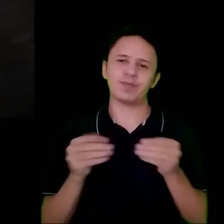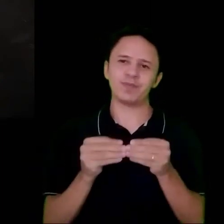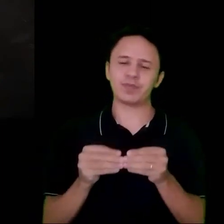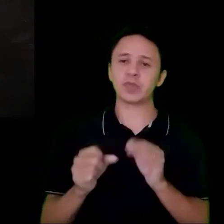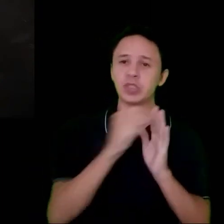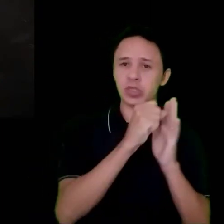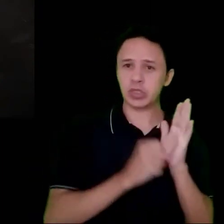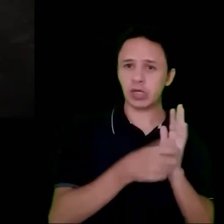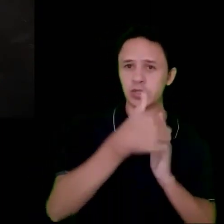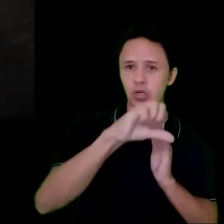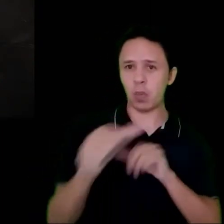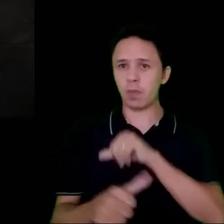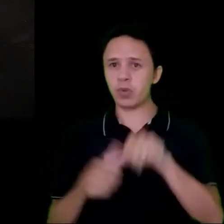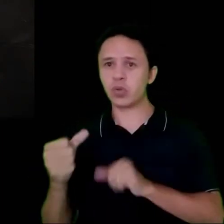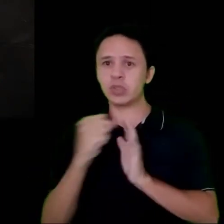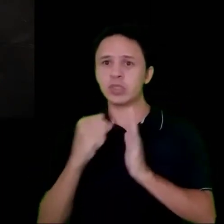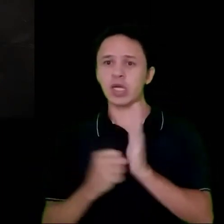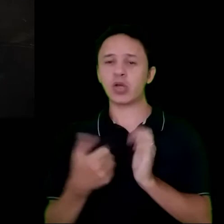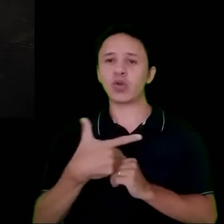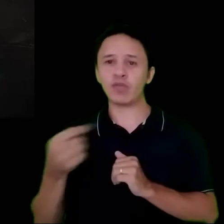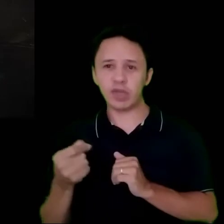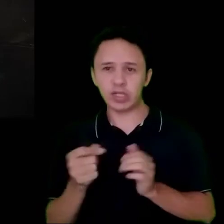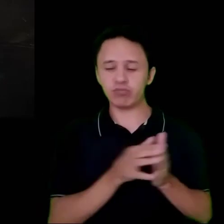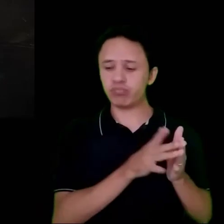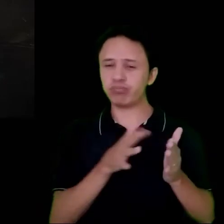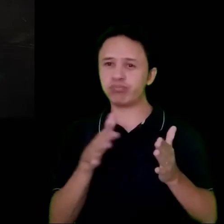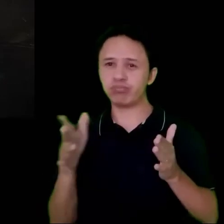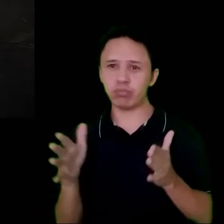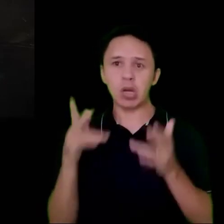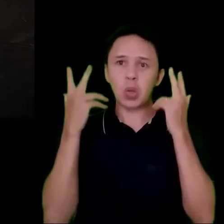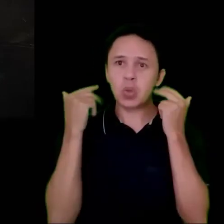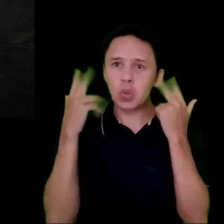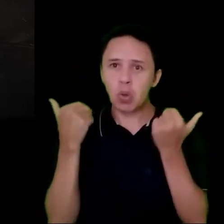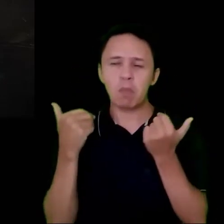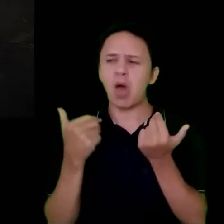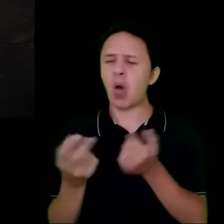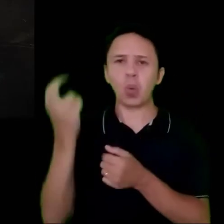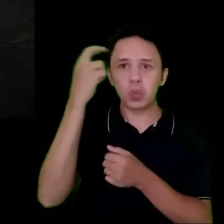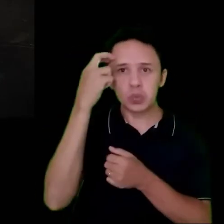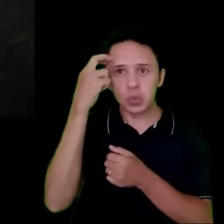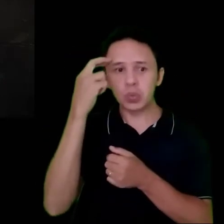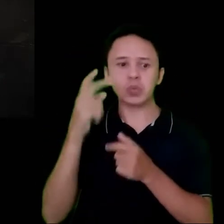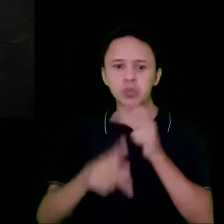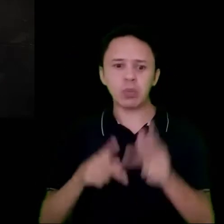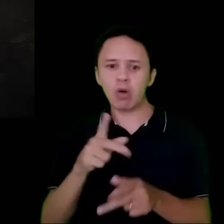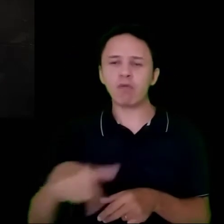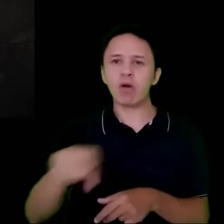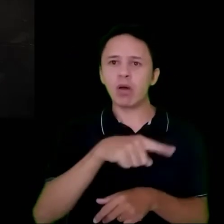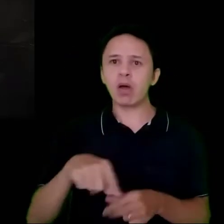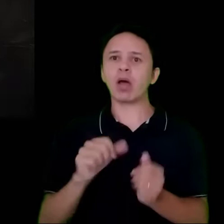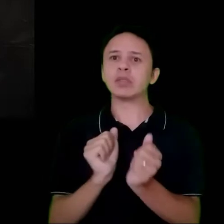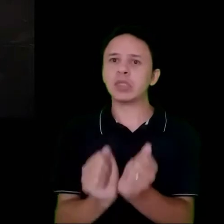virada do século XIX para o século XX, a escravização de pessoas era tragicamente comum em diversas culturas e lugares. E é